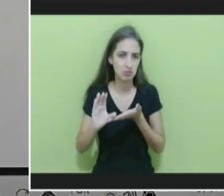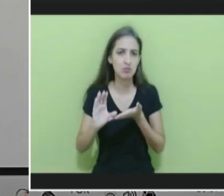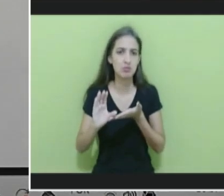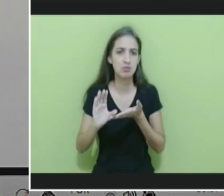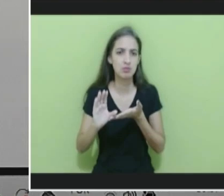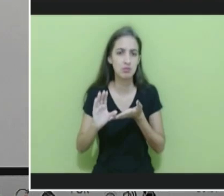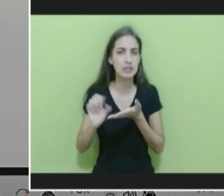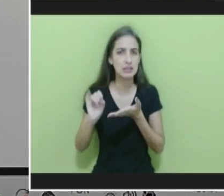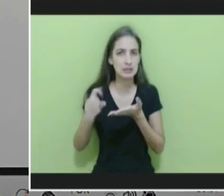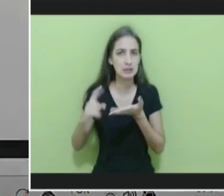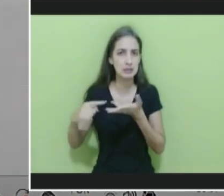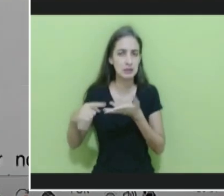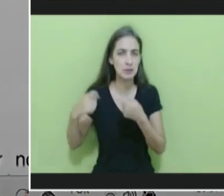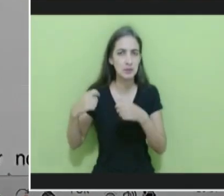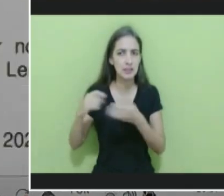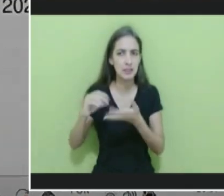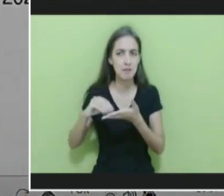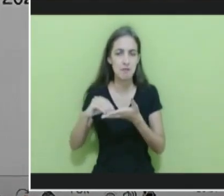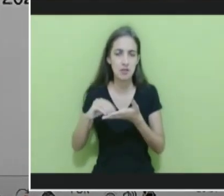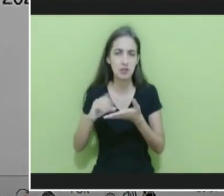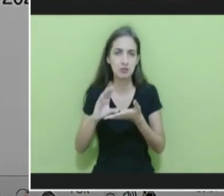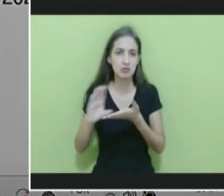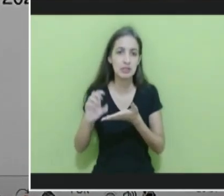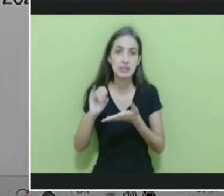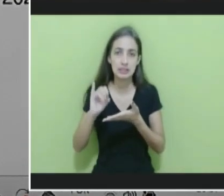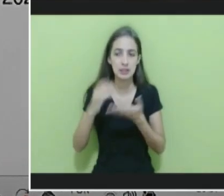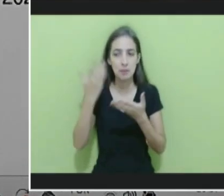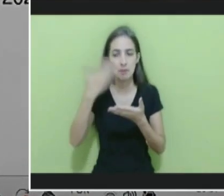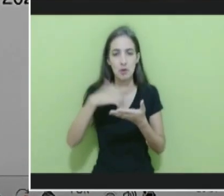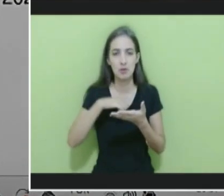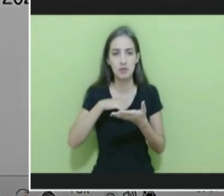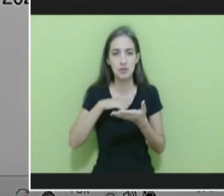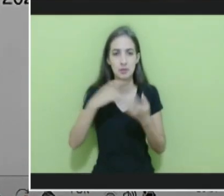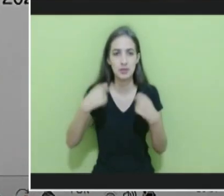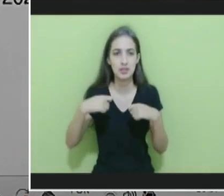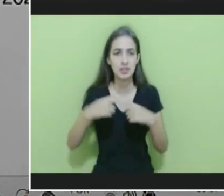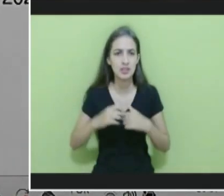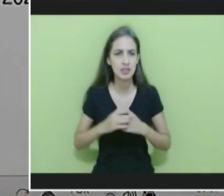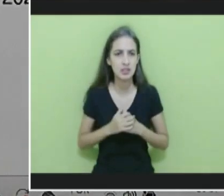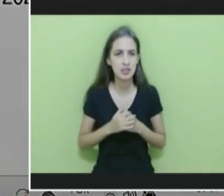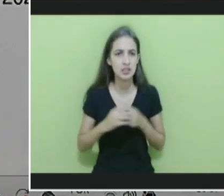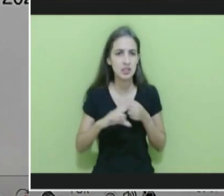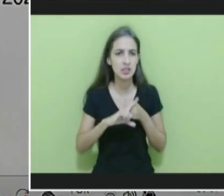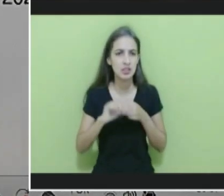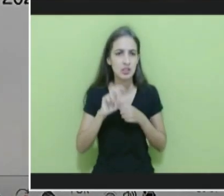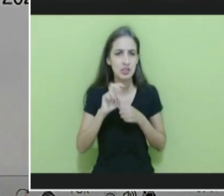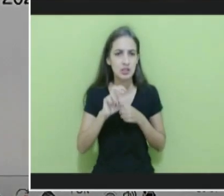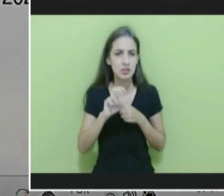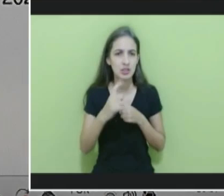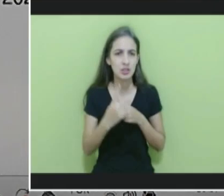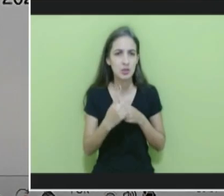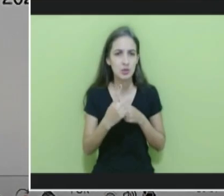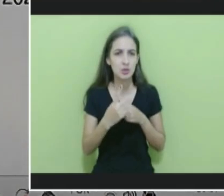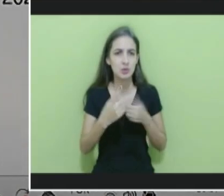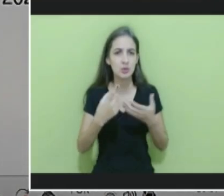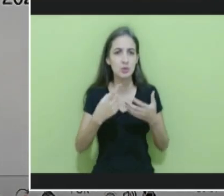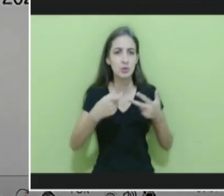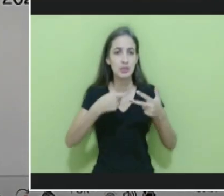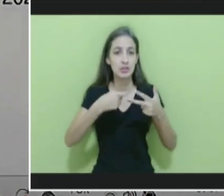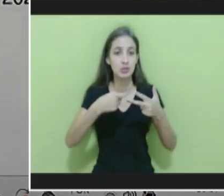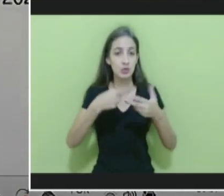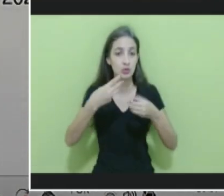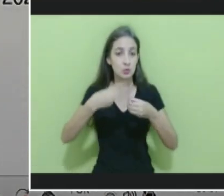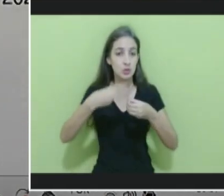de custeio, se comprovada a necessidade. Artigo 51. Fica o Executivo Municipal autorizado a inserir